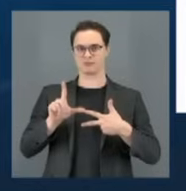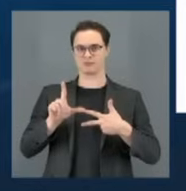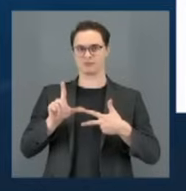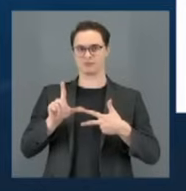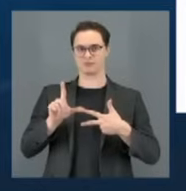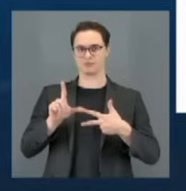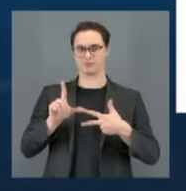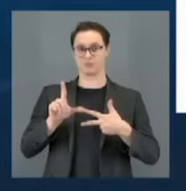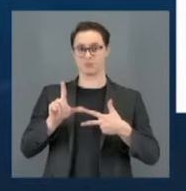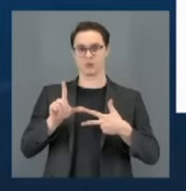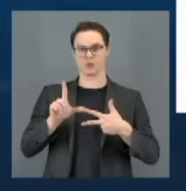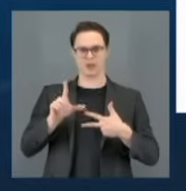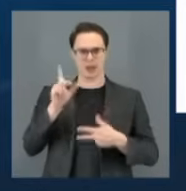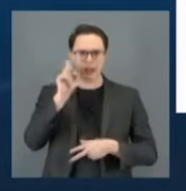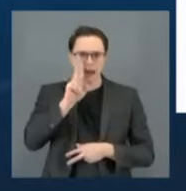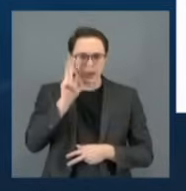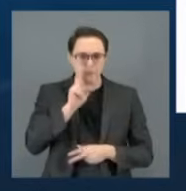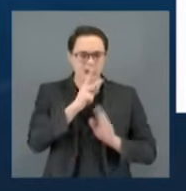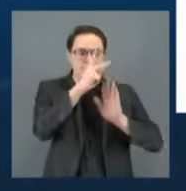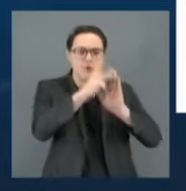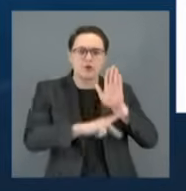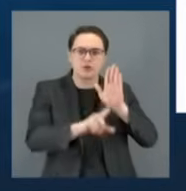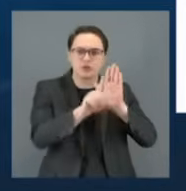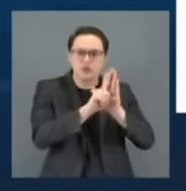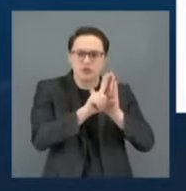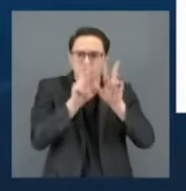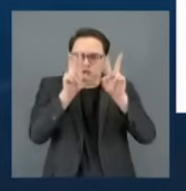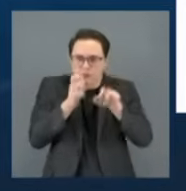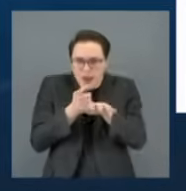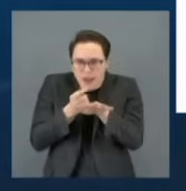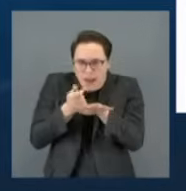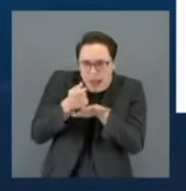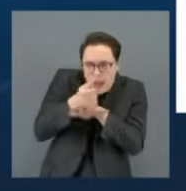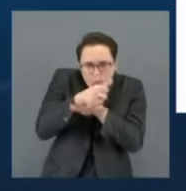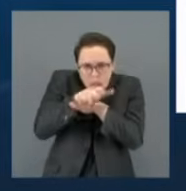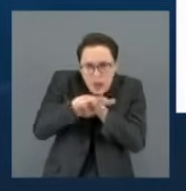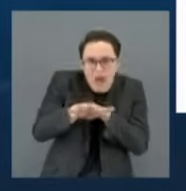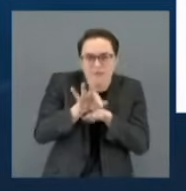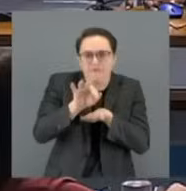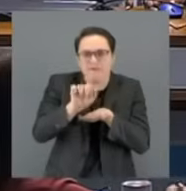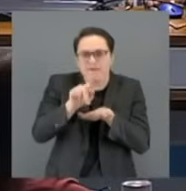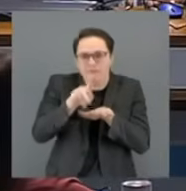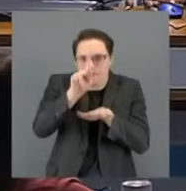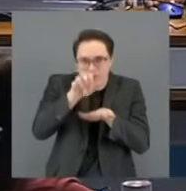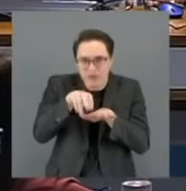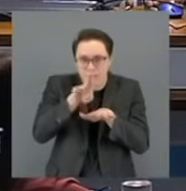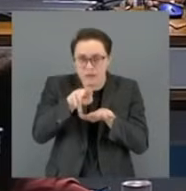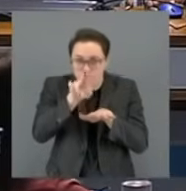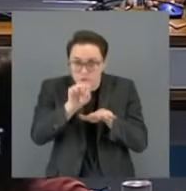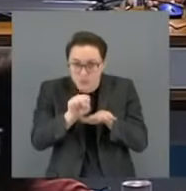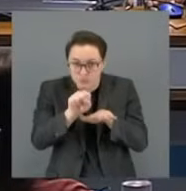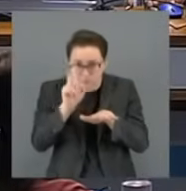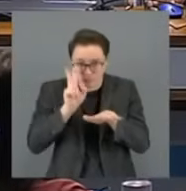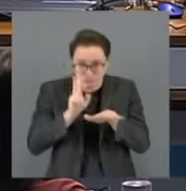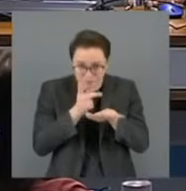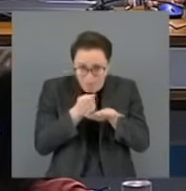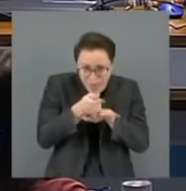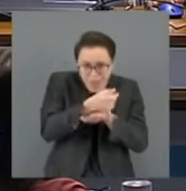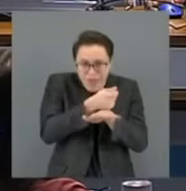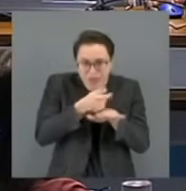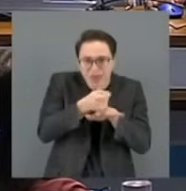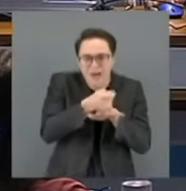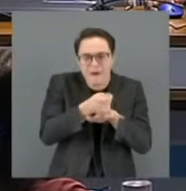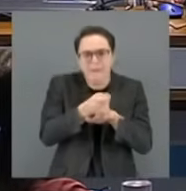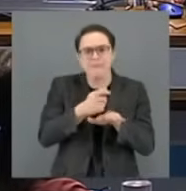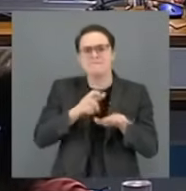O PL das fake news era uma das maiores propostas para